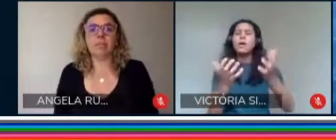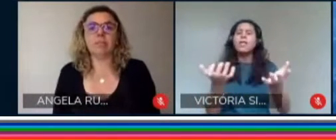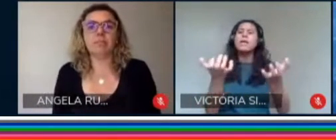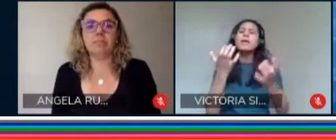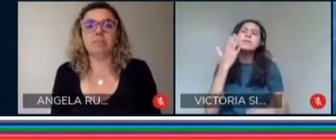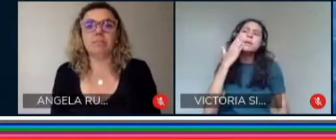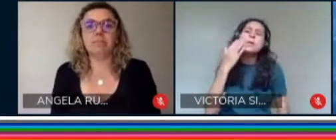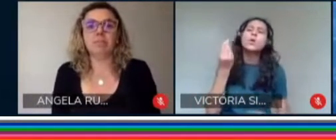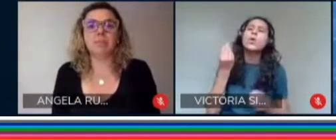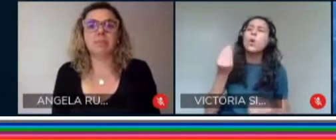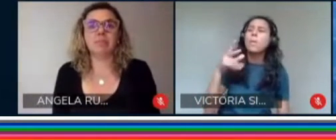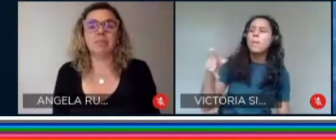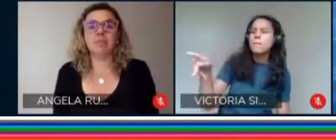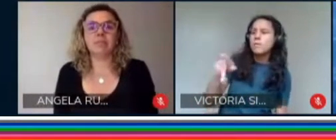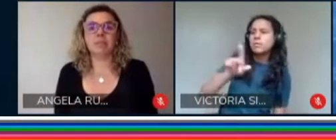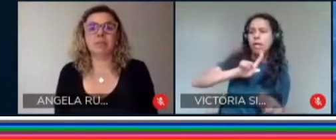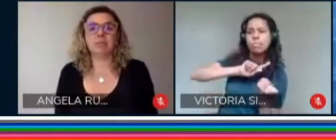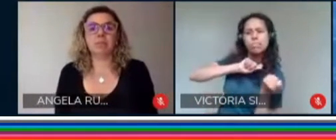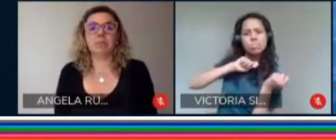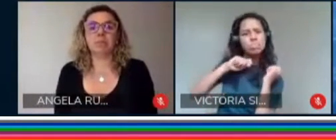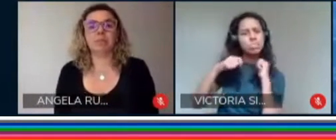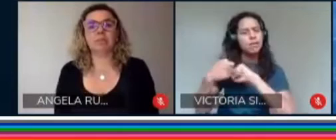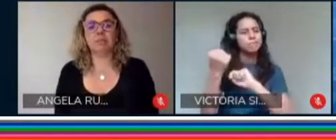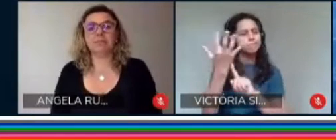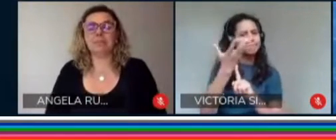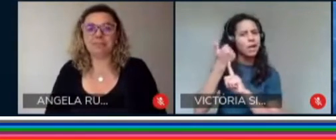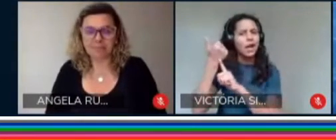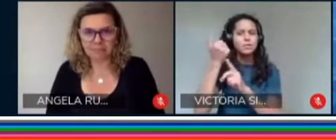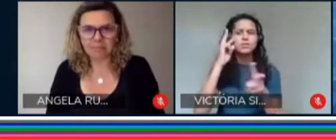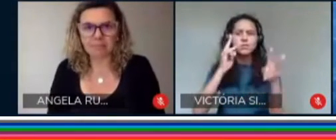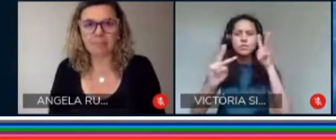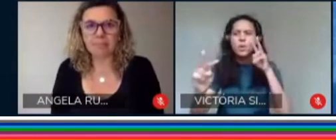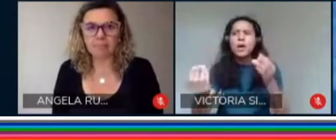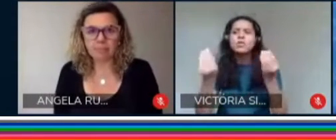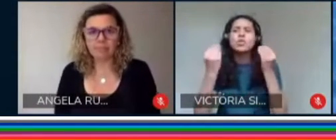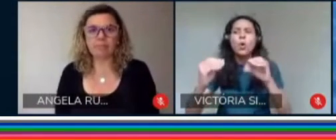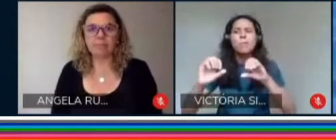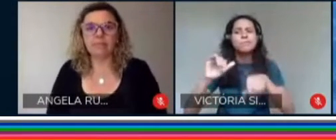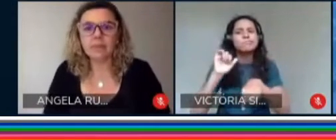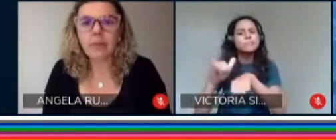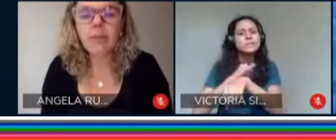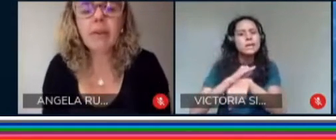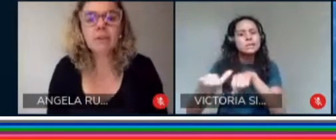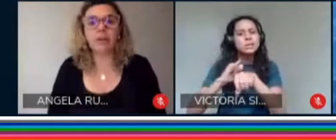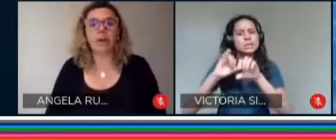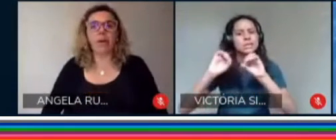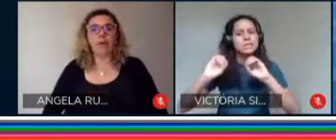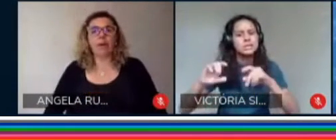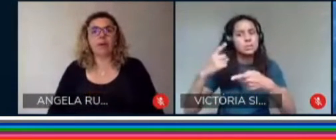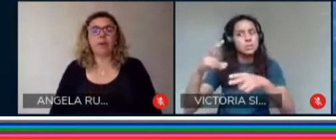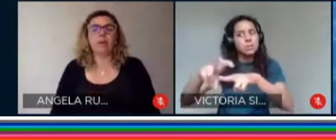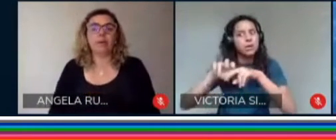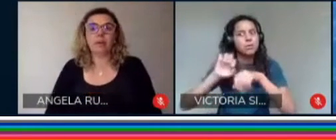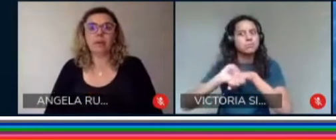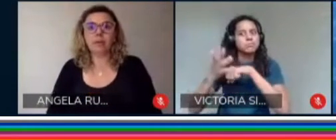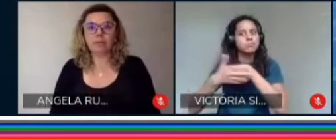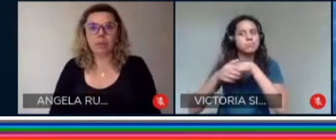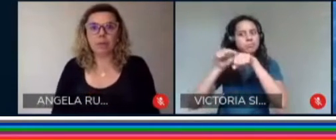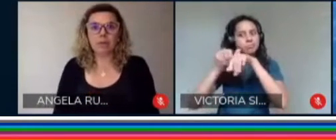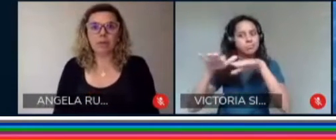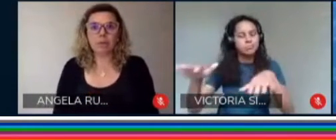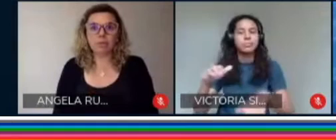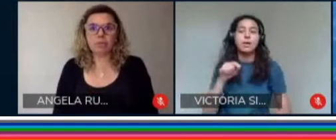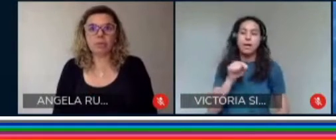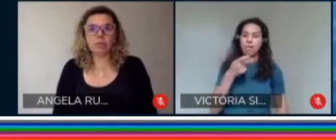suas estratégias de ensino nas artes visuais. E aí aqui em cima ela já tinha feito um delineamento temporal durante a pandemia